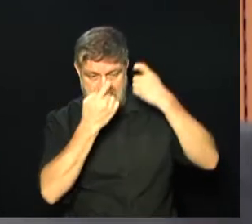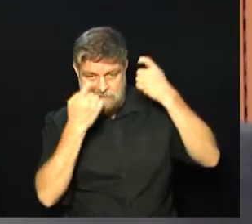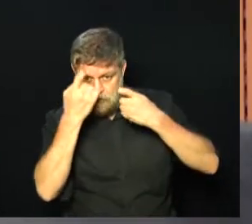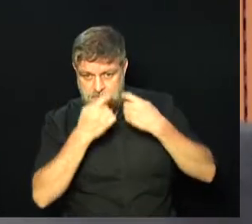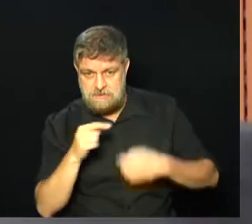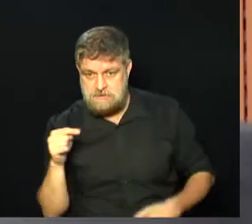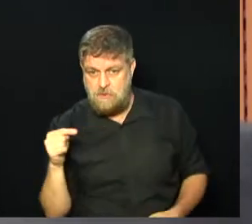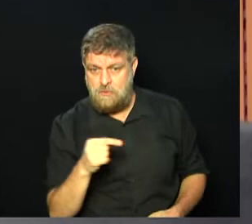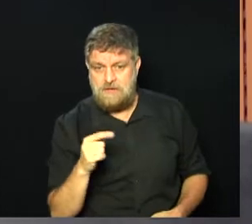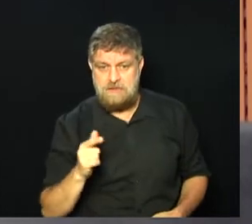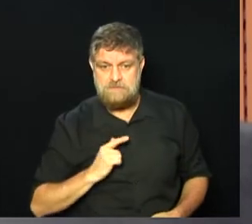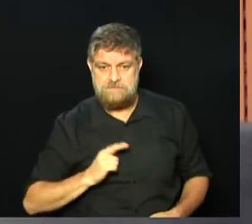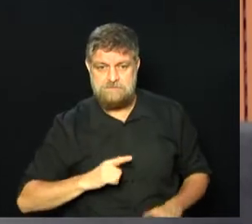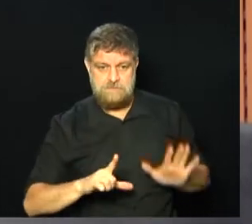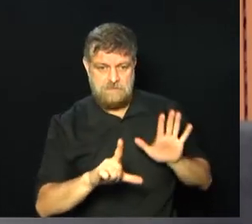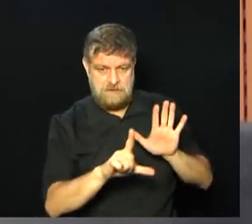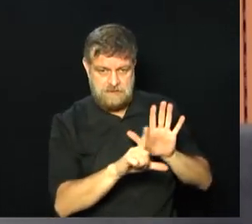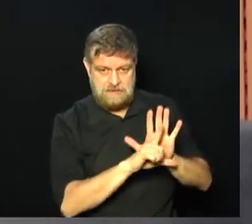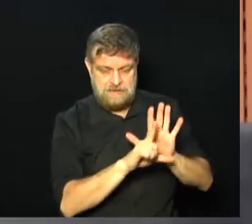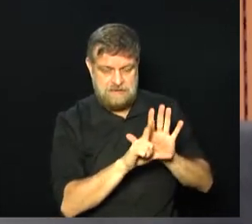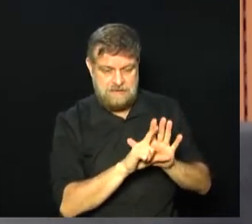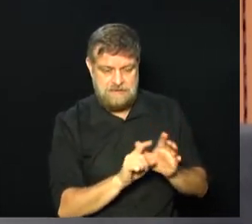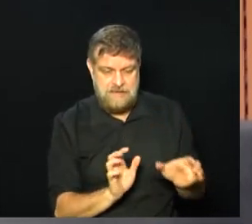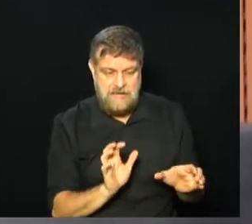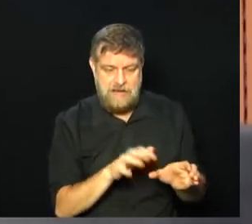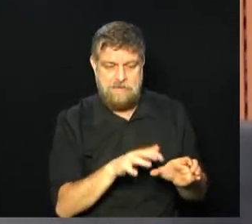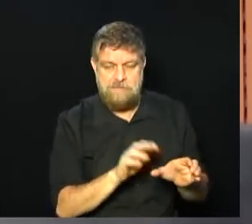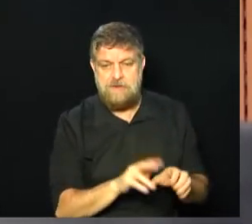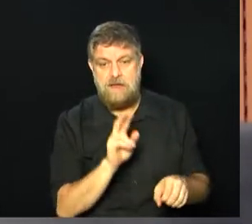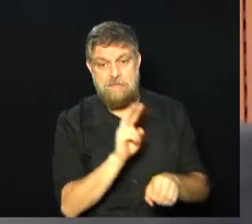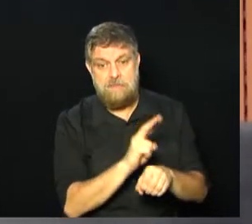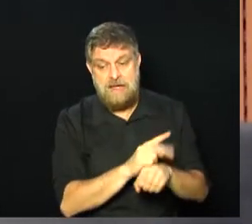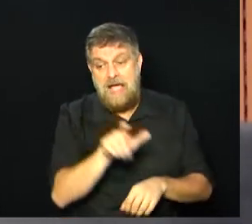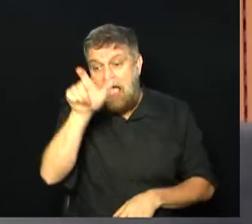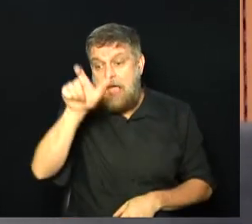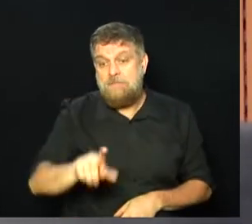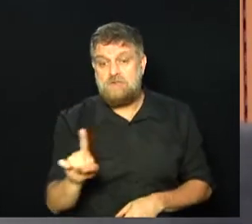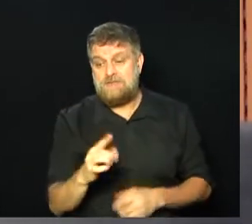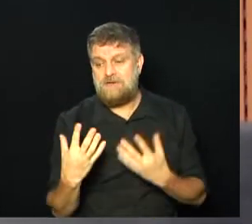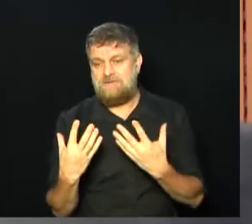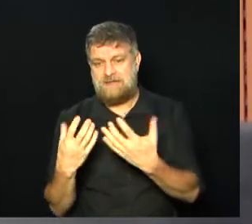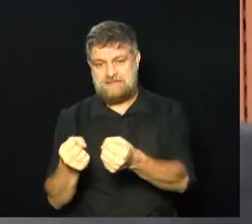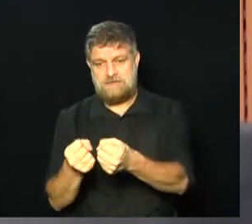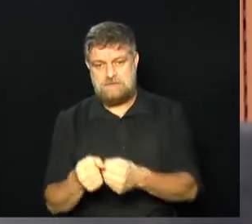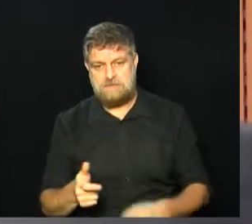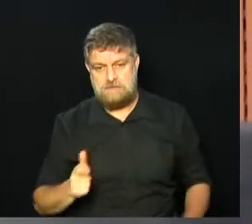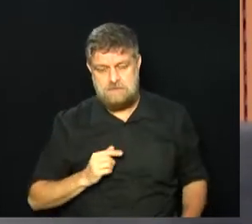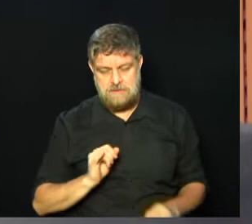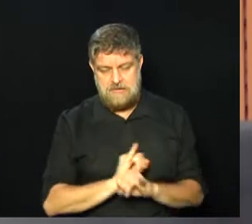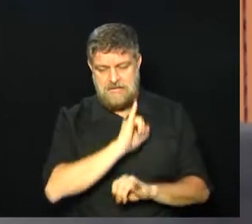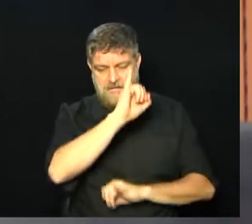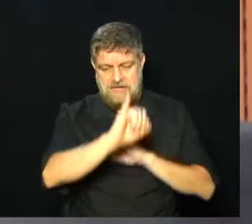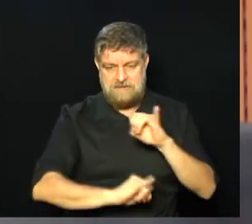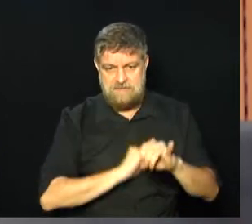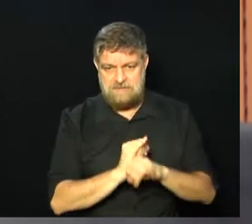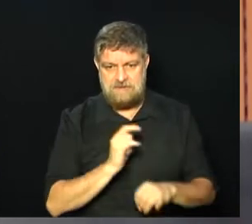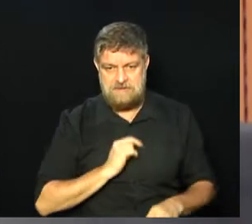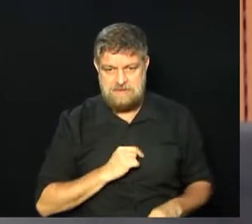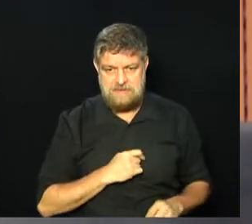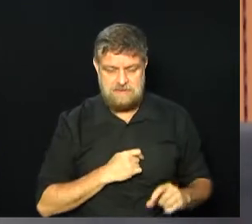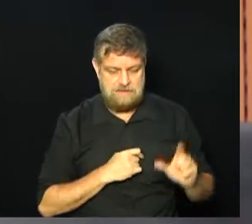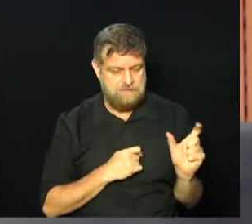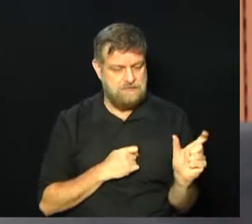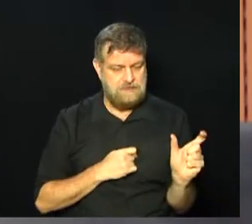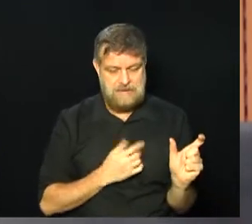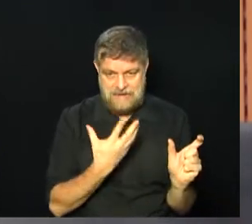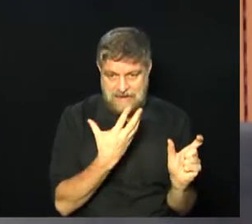você usar dados que o paciente não autorizou. Por isso que tudo quando você preenche na internet, tem lá ali aceito, já viu? Tem uma série